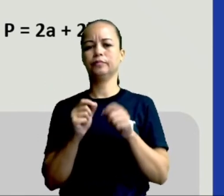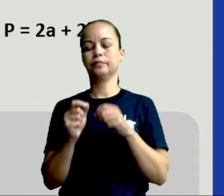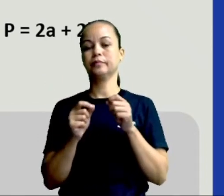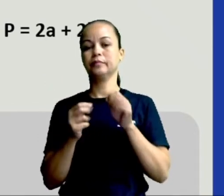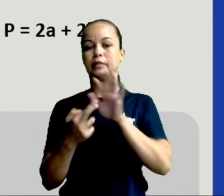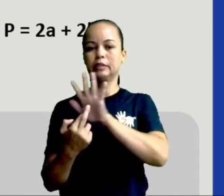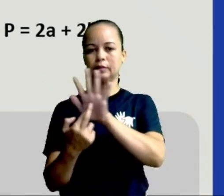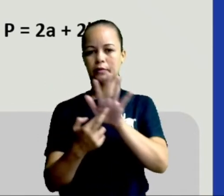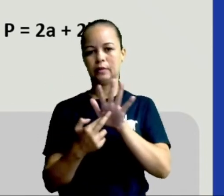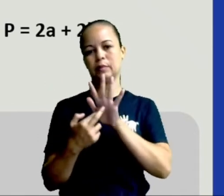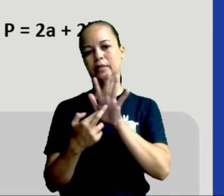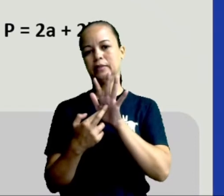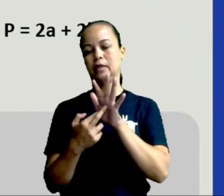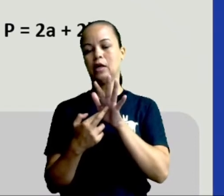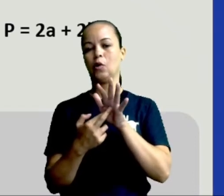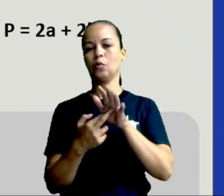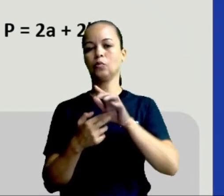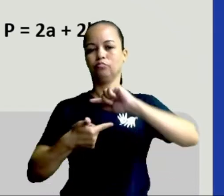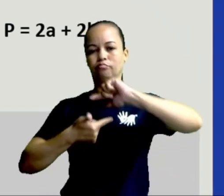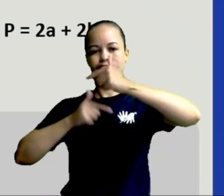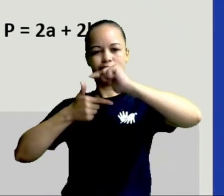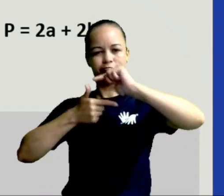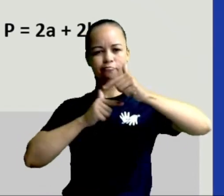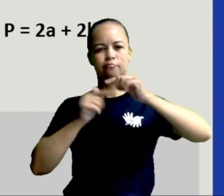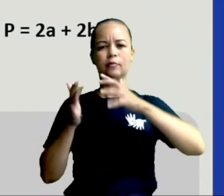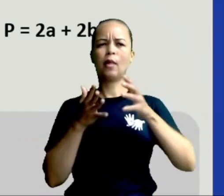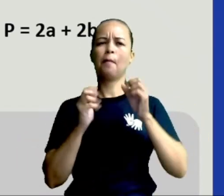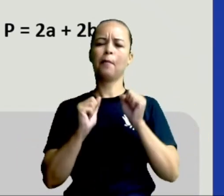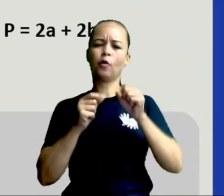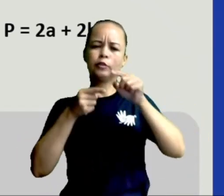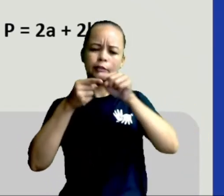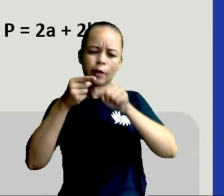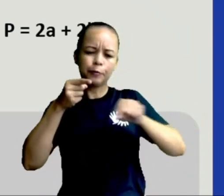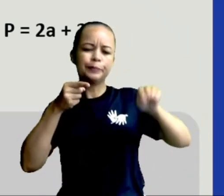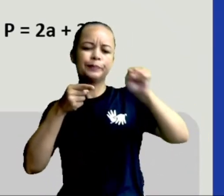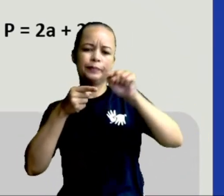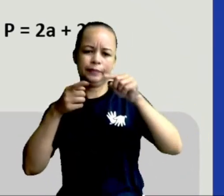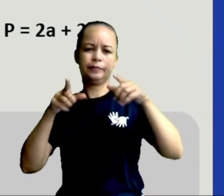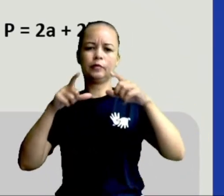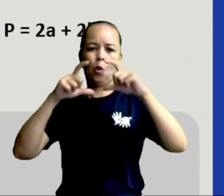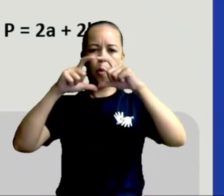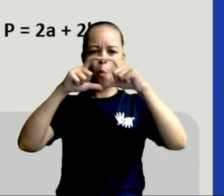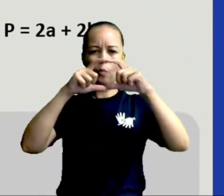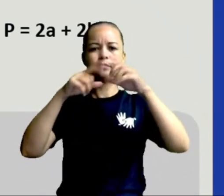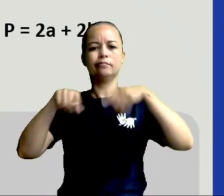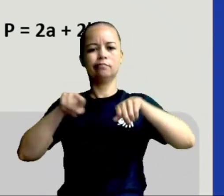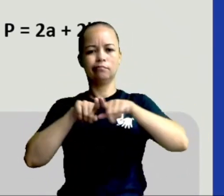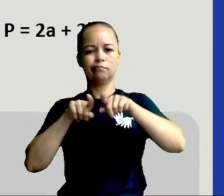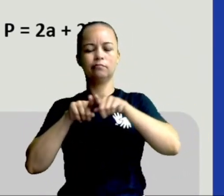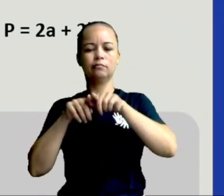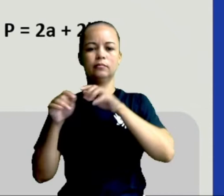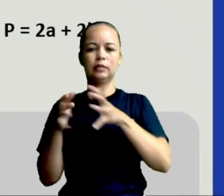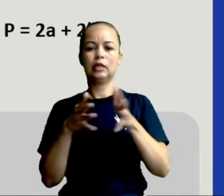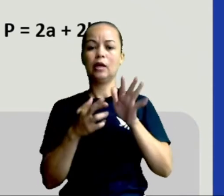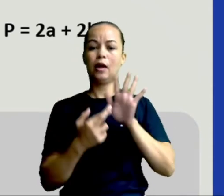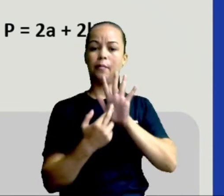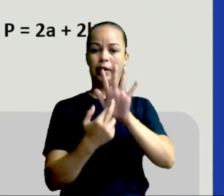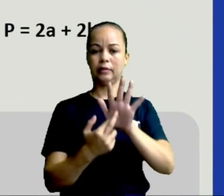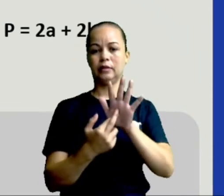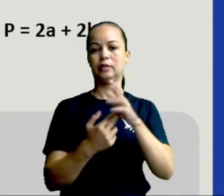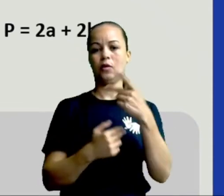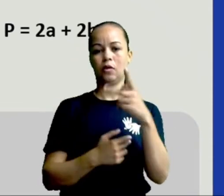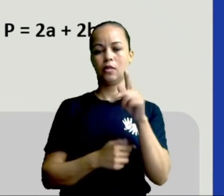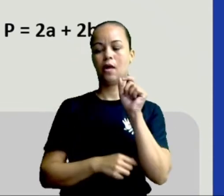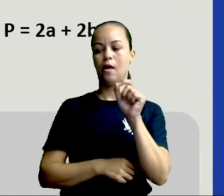uma representação geométrica, né? Pode ser do círculo. Então, o que a gente tem aqui como